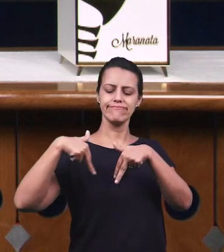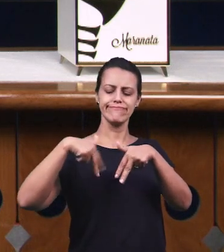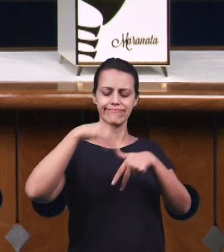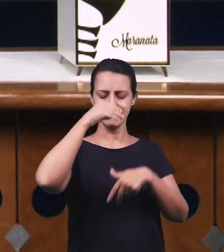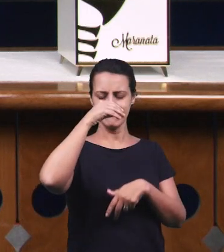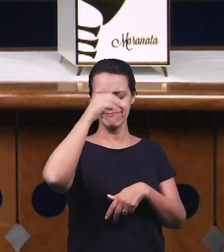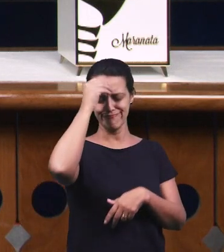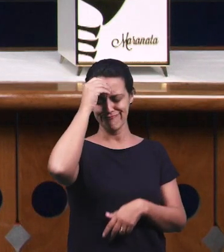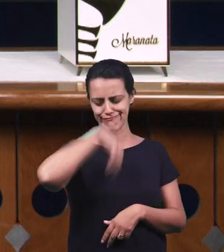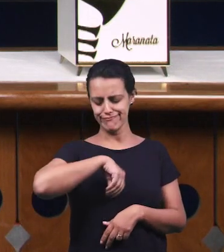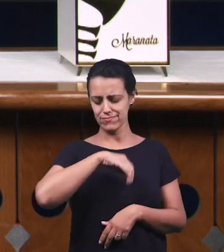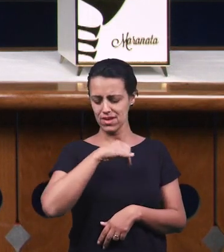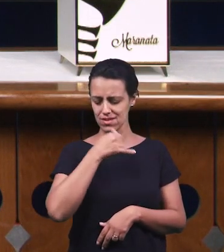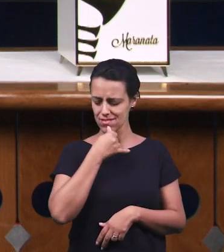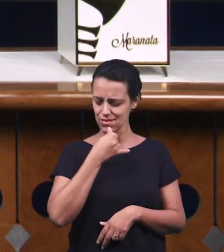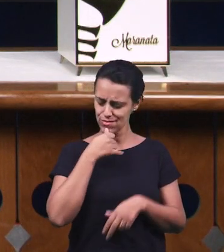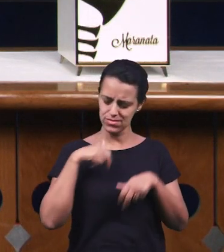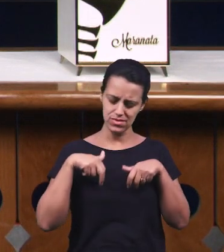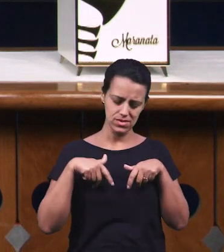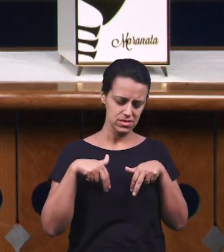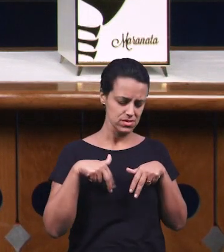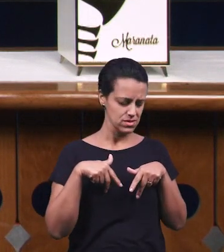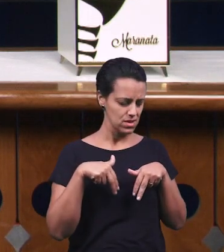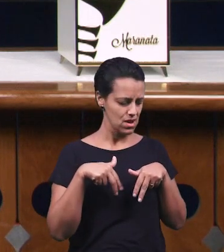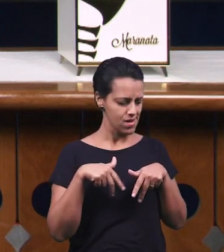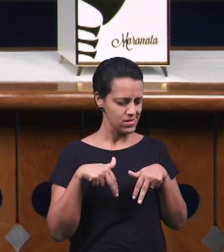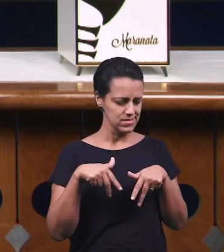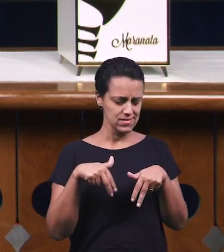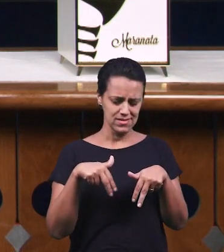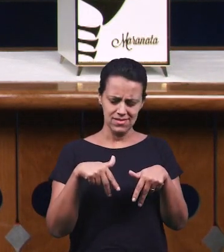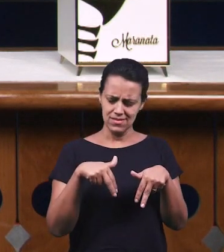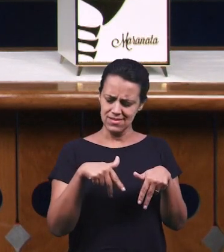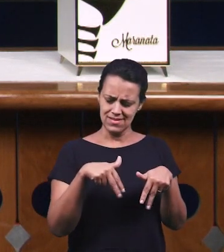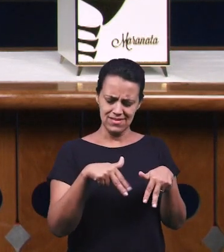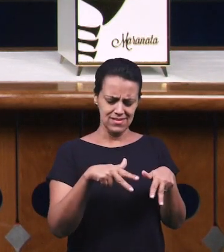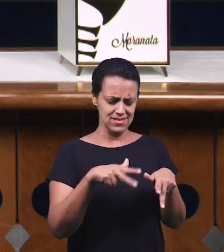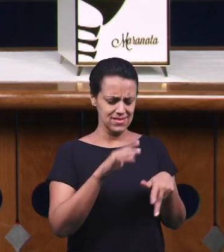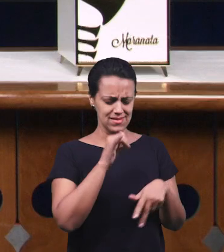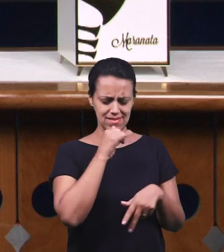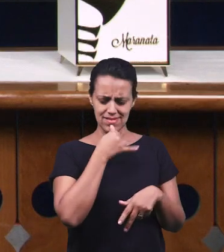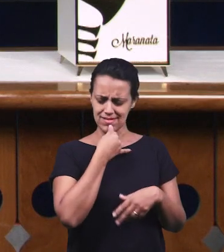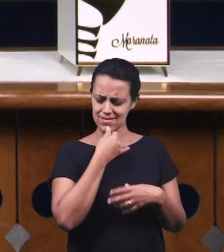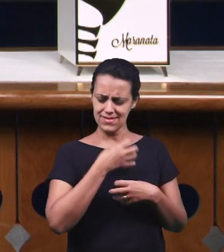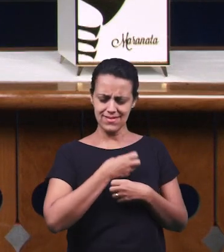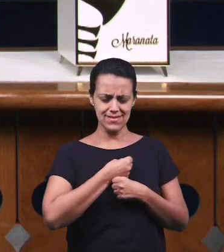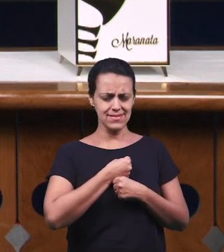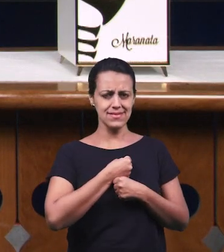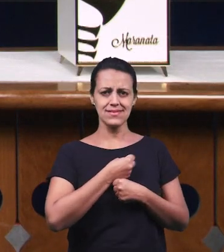tristes. Mais um sentimento que ninguém quer: tristeza, medo.